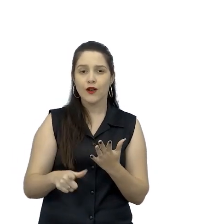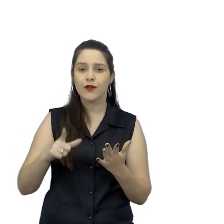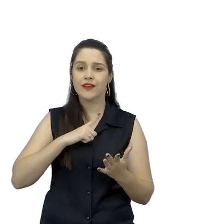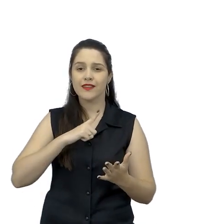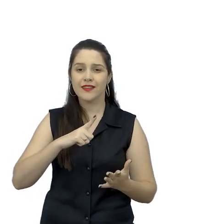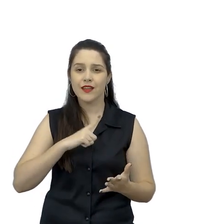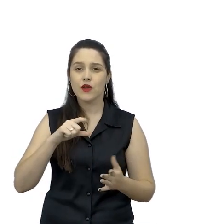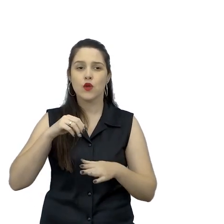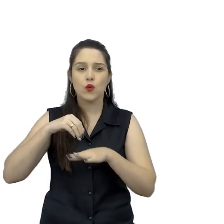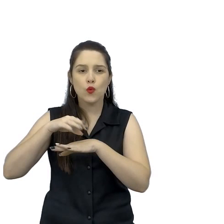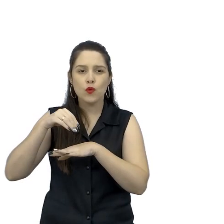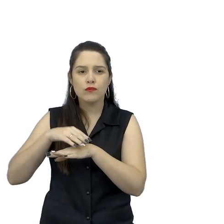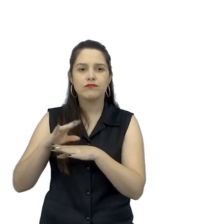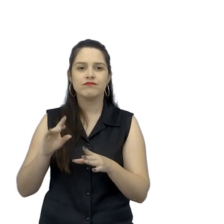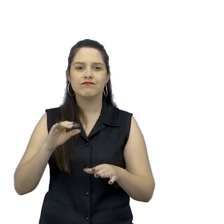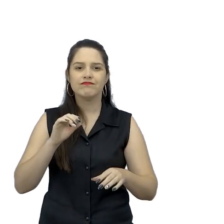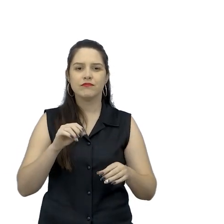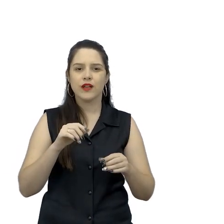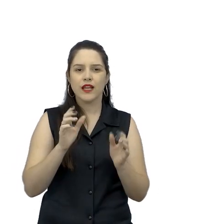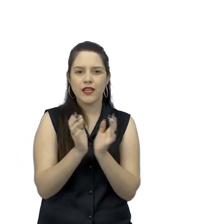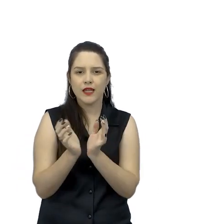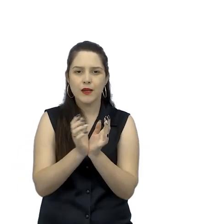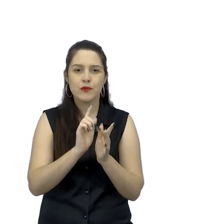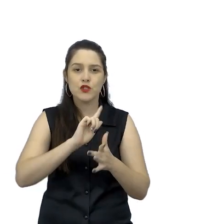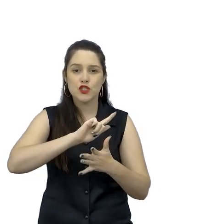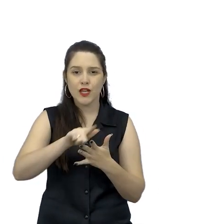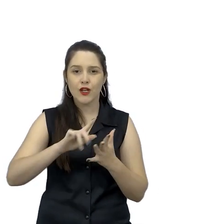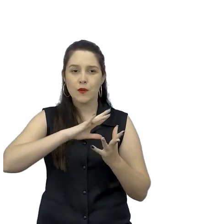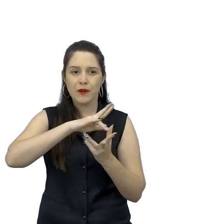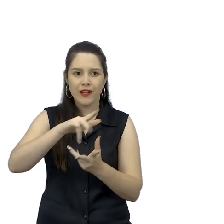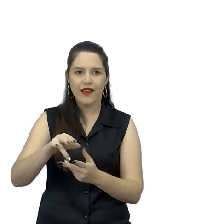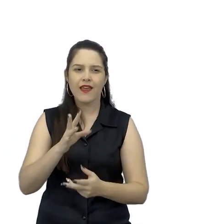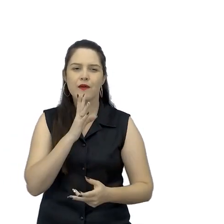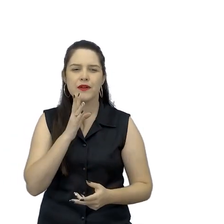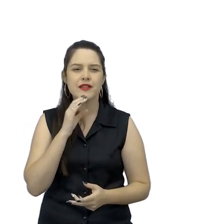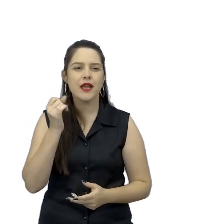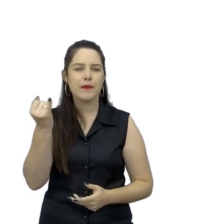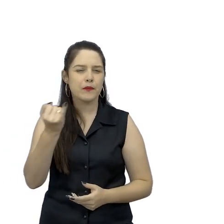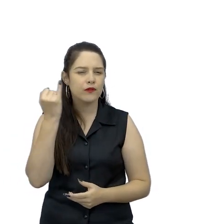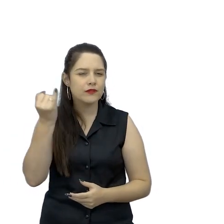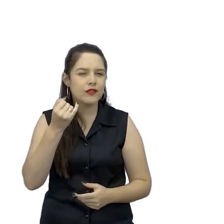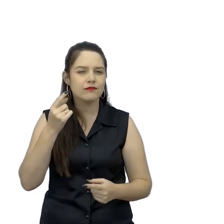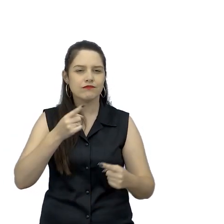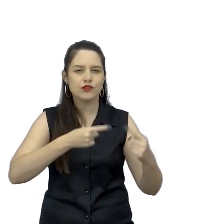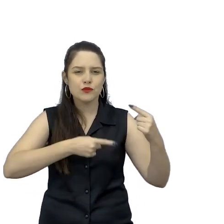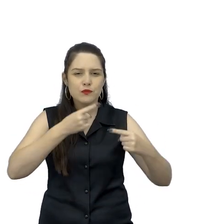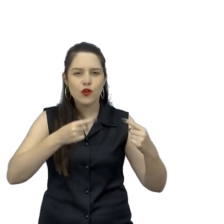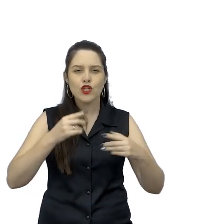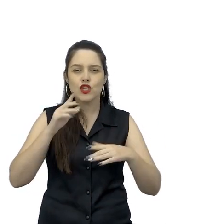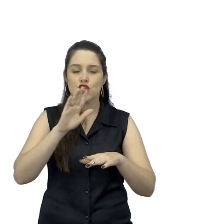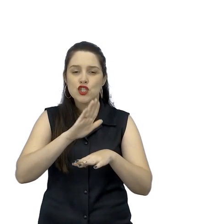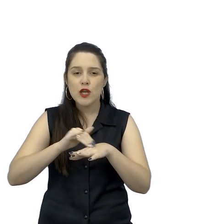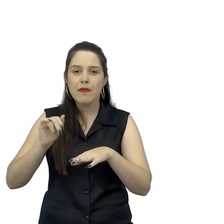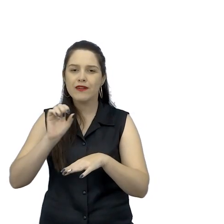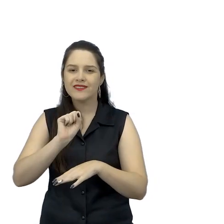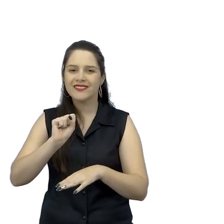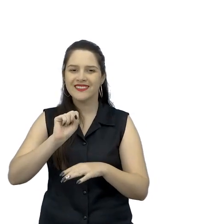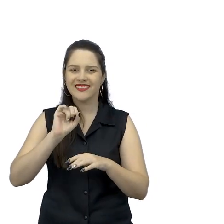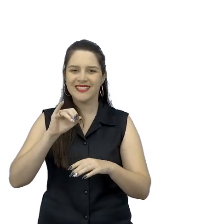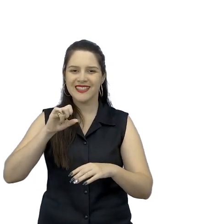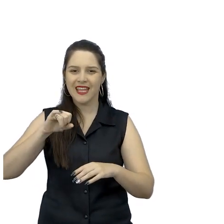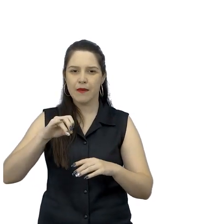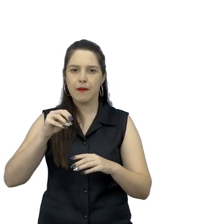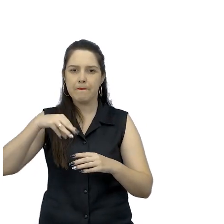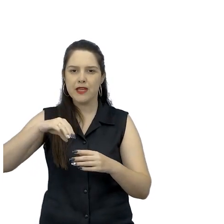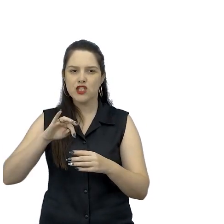contribuir para a promoção da equidade de gênero no planeta, reconhecendo a importância da disputa dos chamados sistemas midiáticos, que englobam